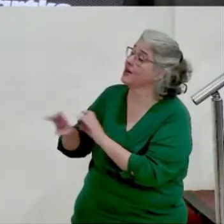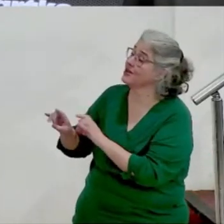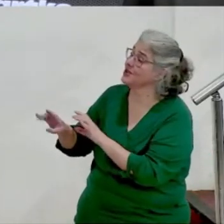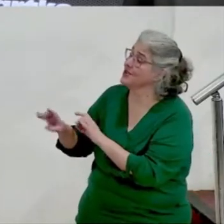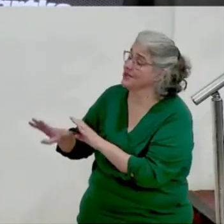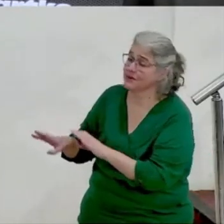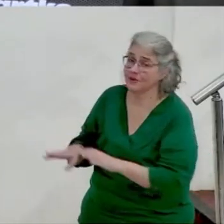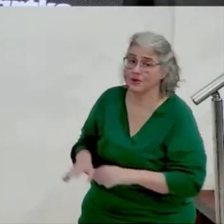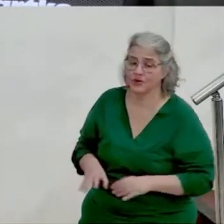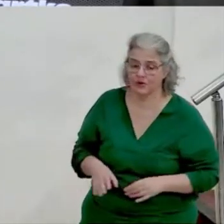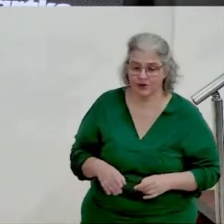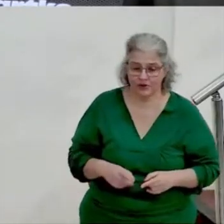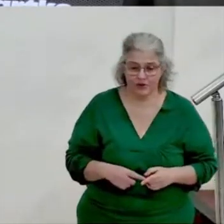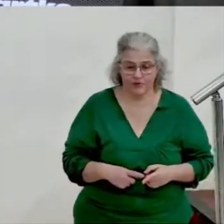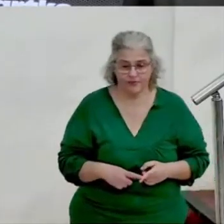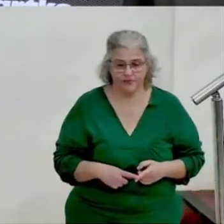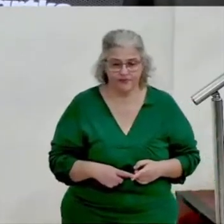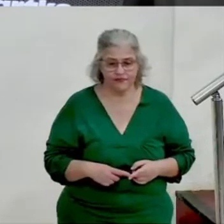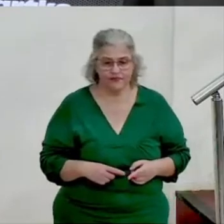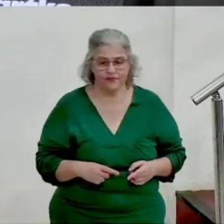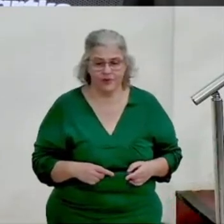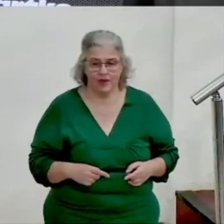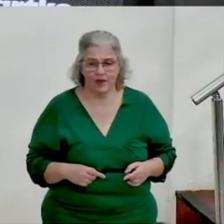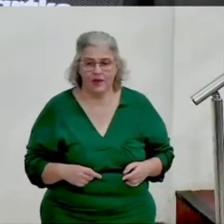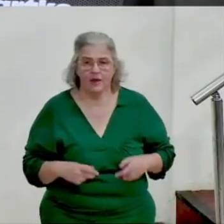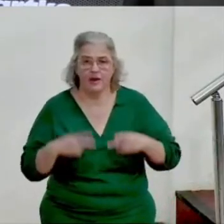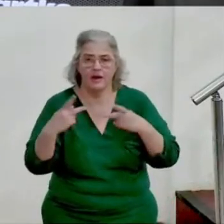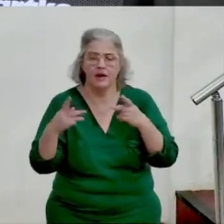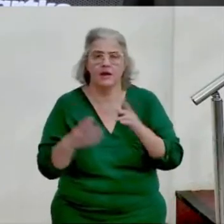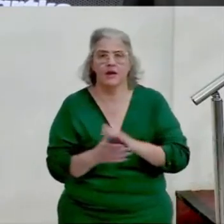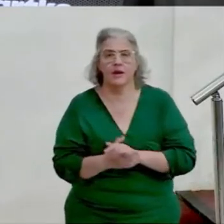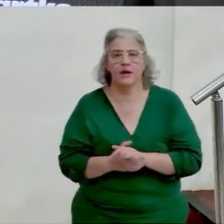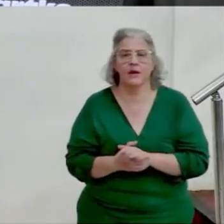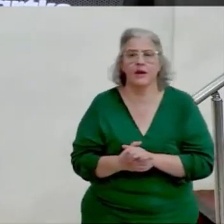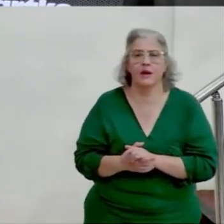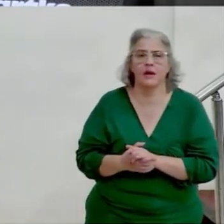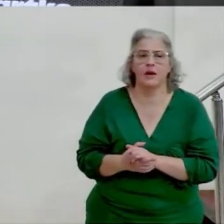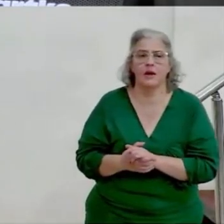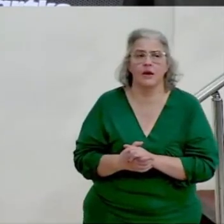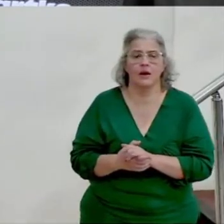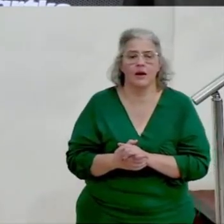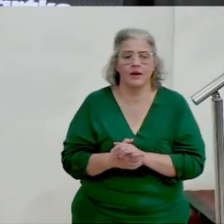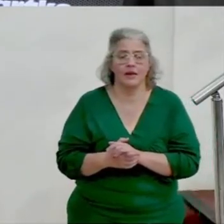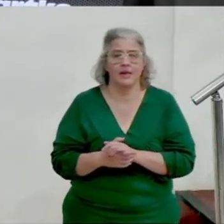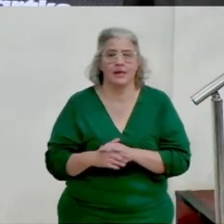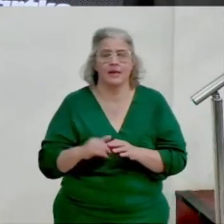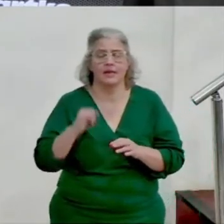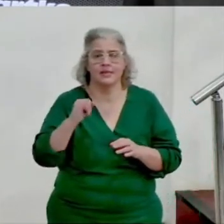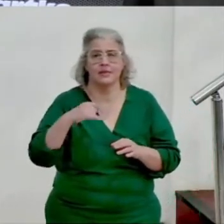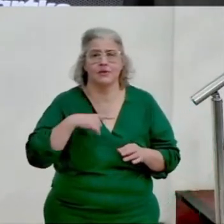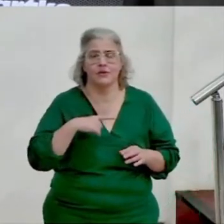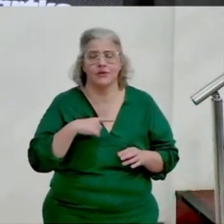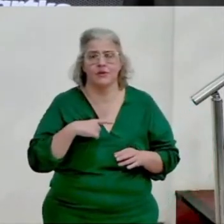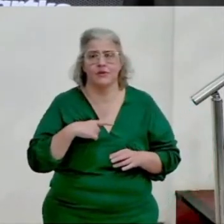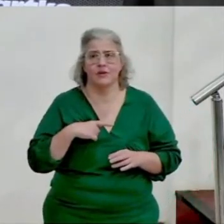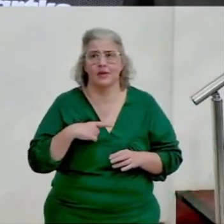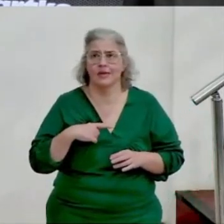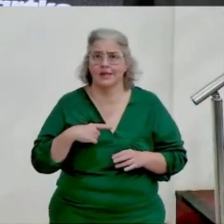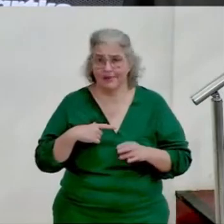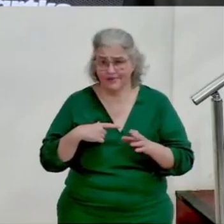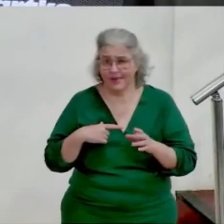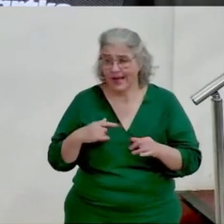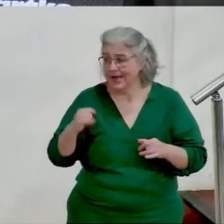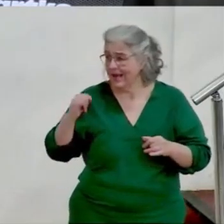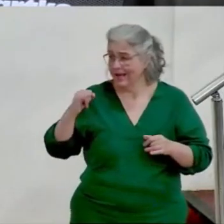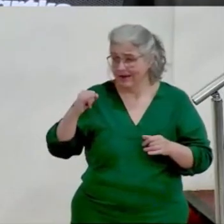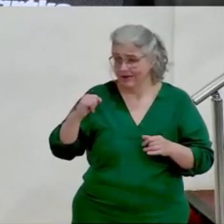em que dia virá o Senhor de vocês. Porém, considerem isto: se o pai de família soubesse a